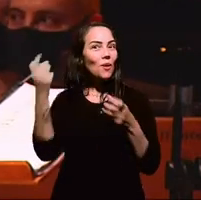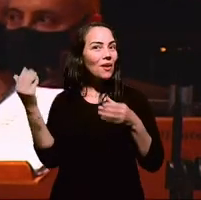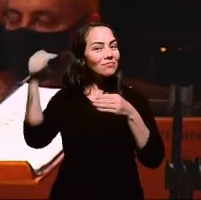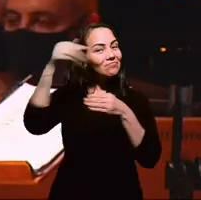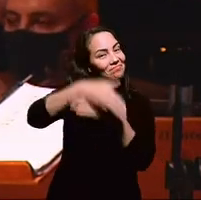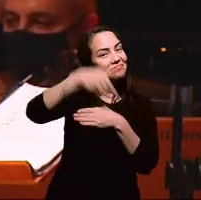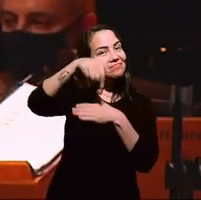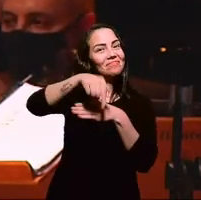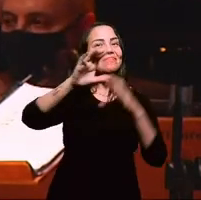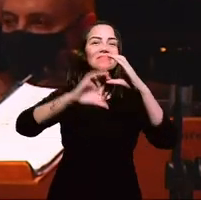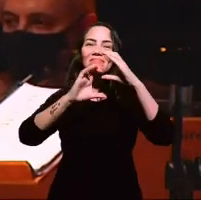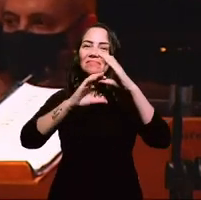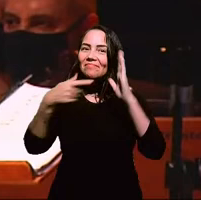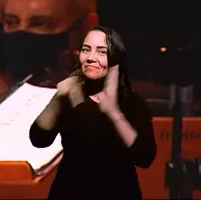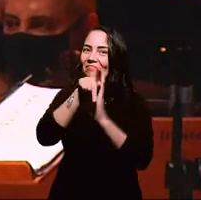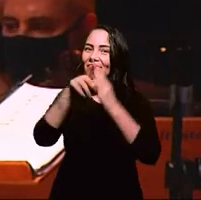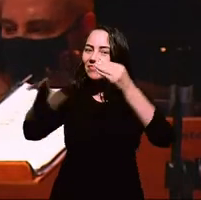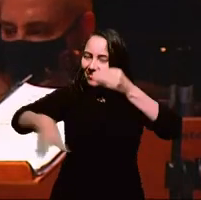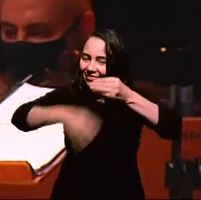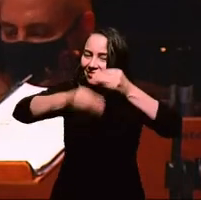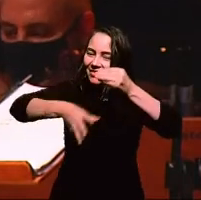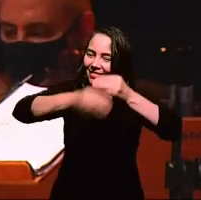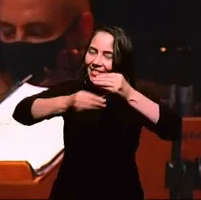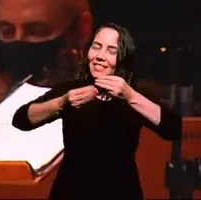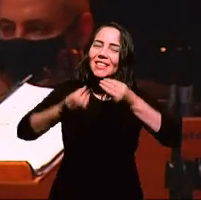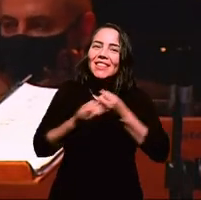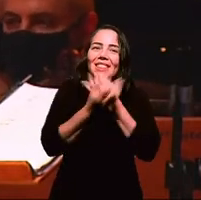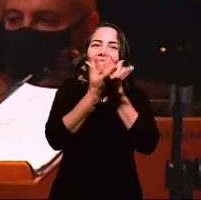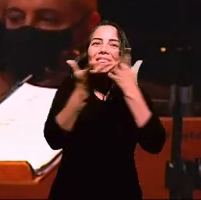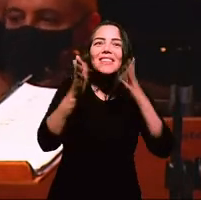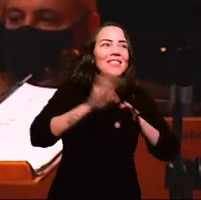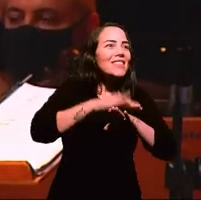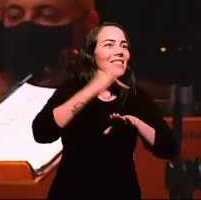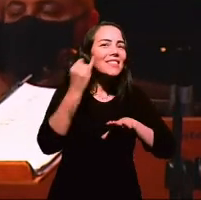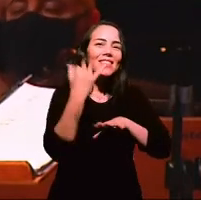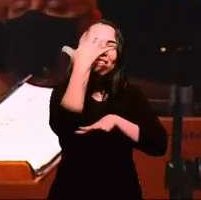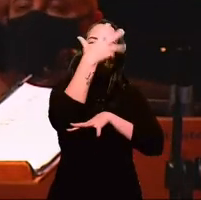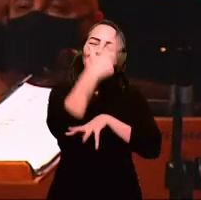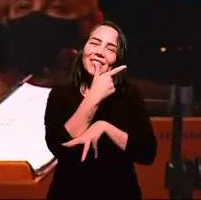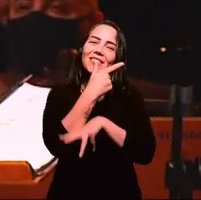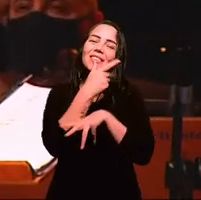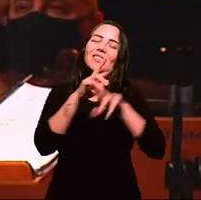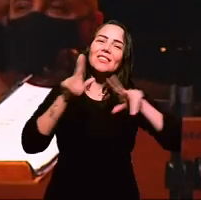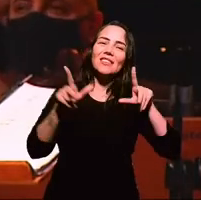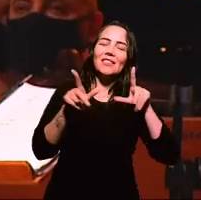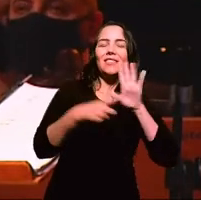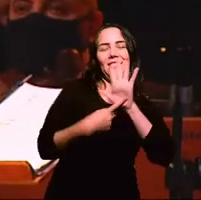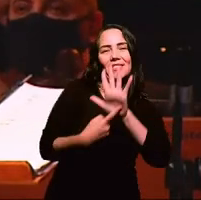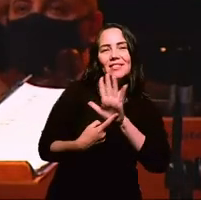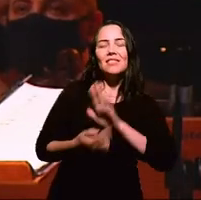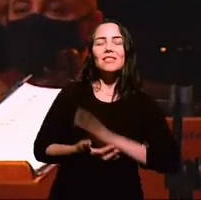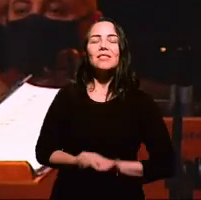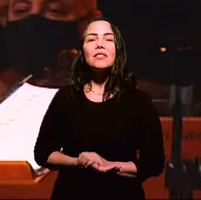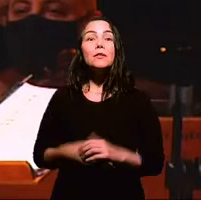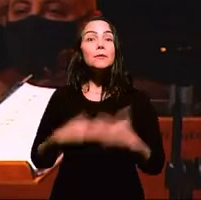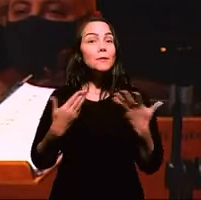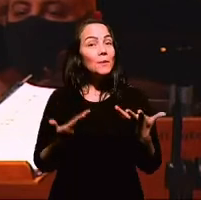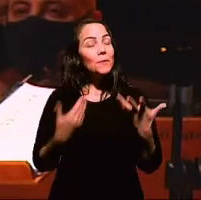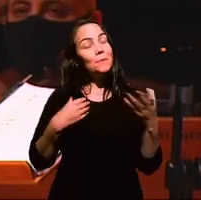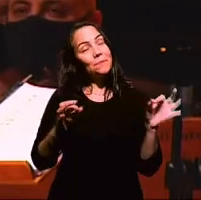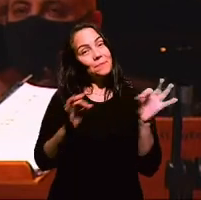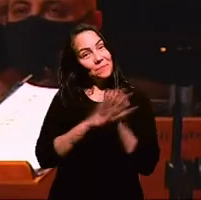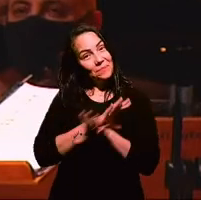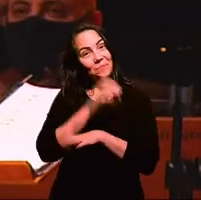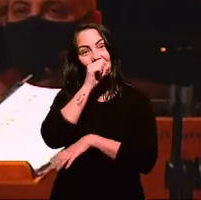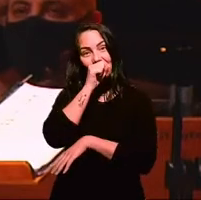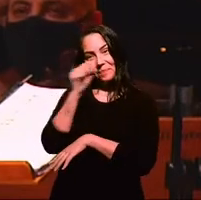de dentro da nossa casa, fazendo solos e a diferença nessas obras. Bom, enfim, me despeço aqui